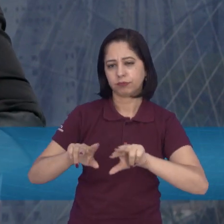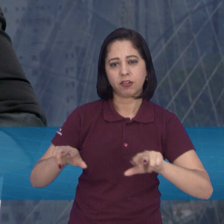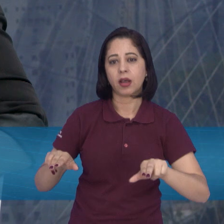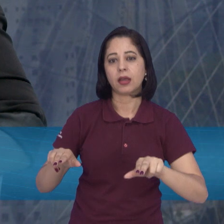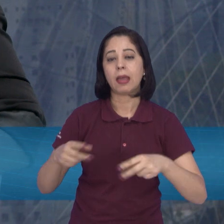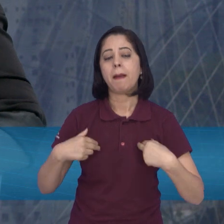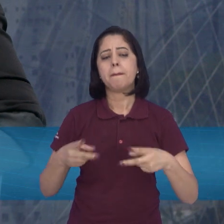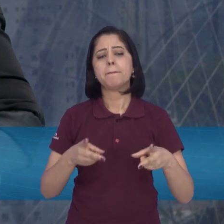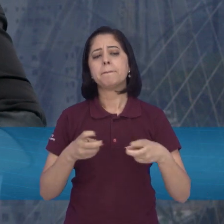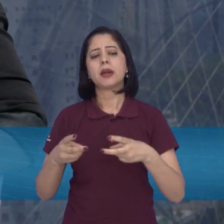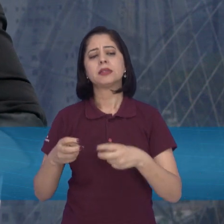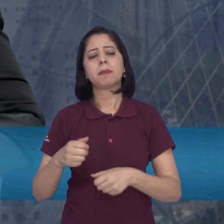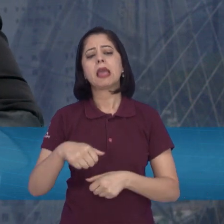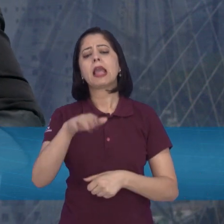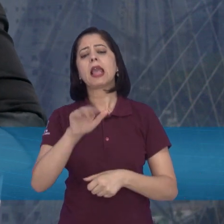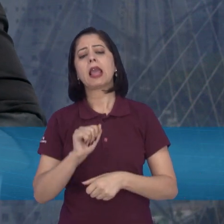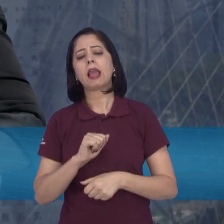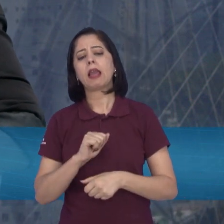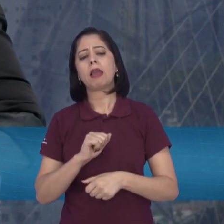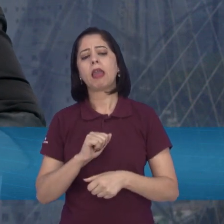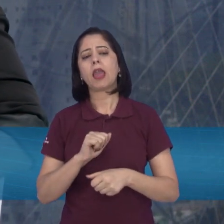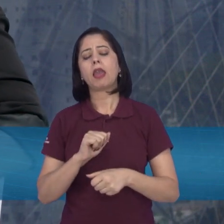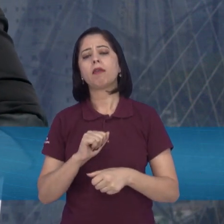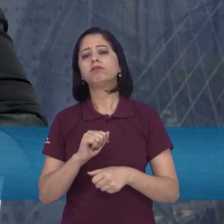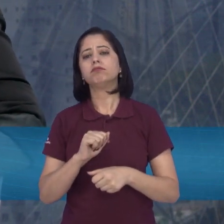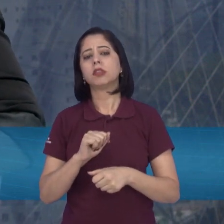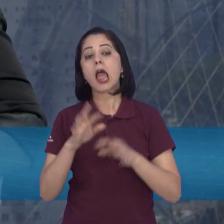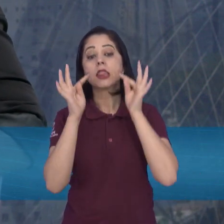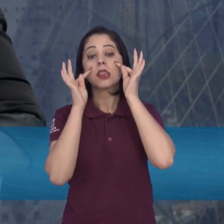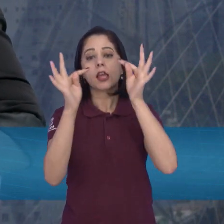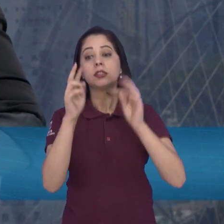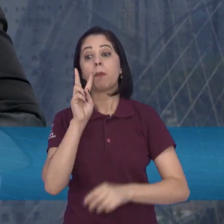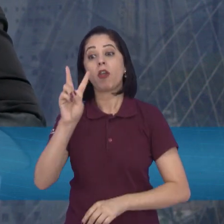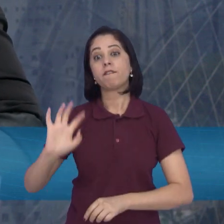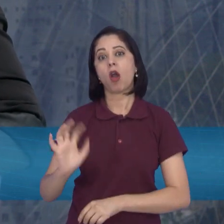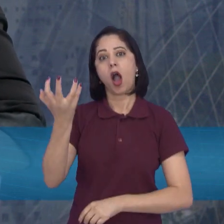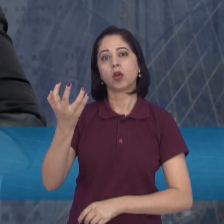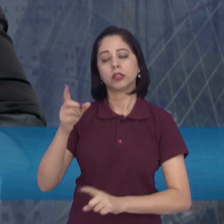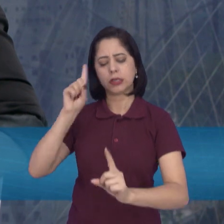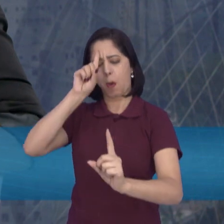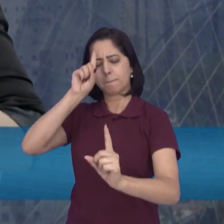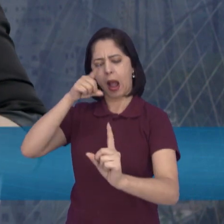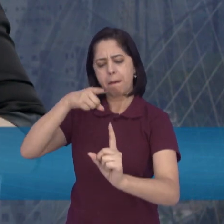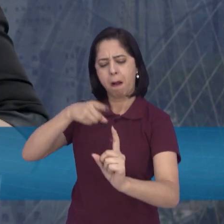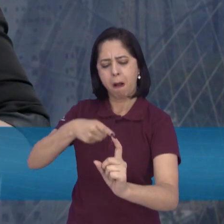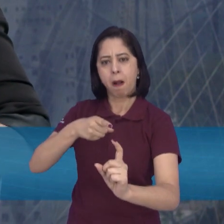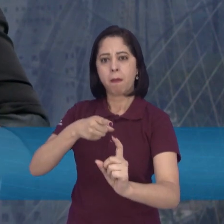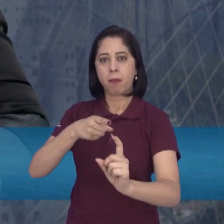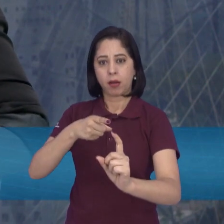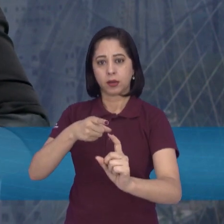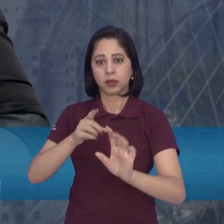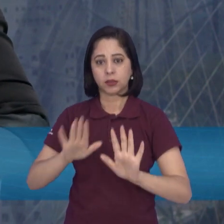observar quem esteve presente ali naquela situação, quem viu que aquilo aconteceu, né? Obviamente, todas essas formas,